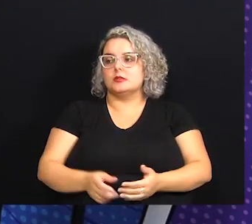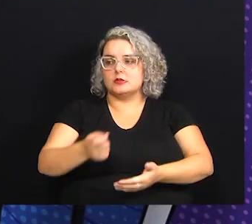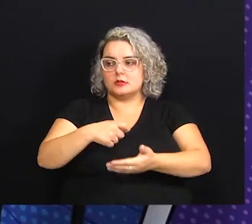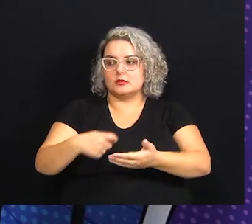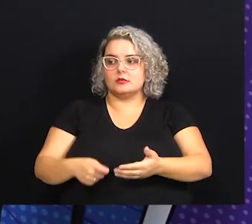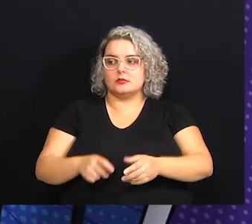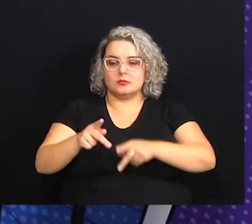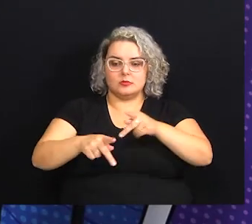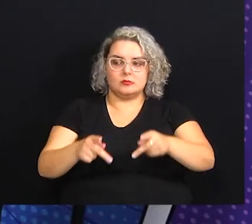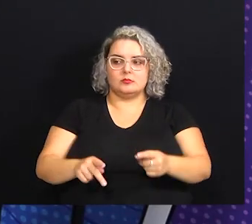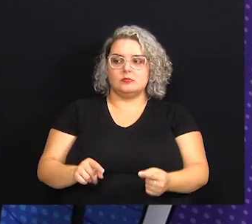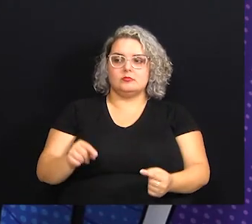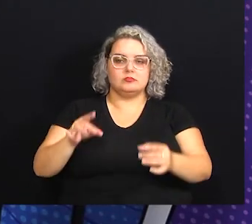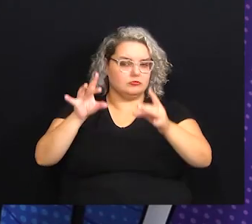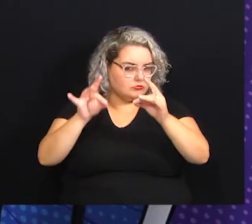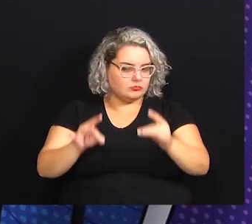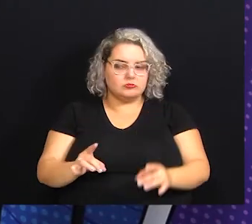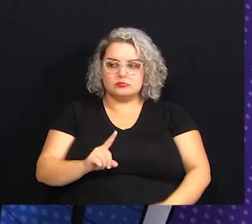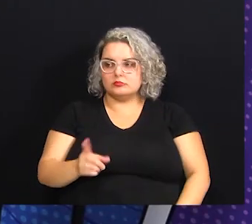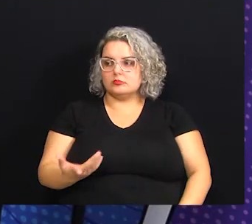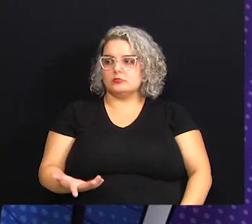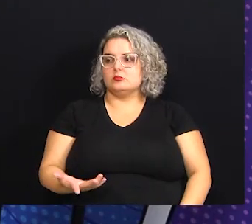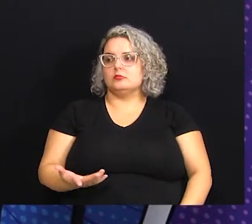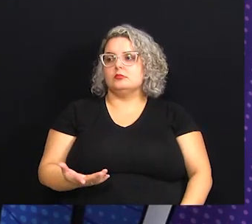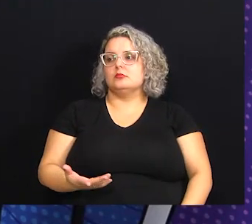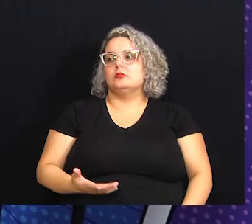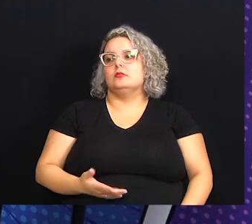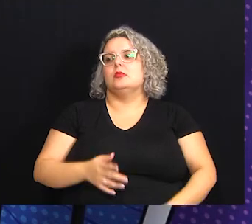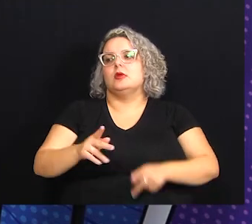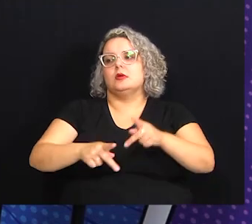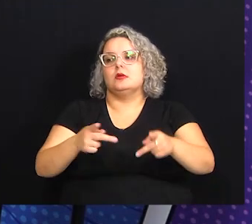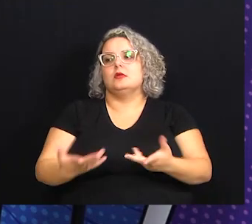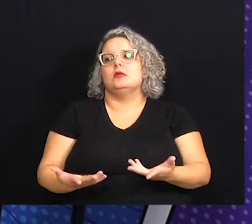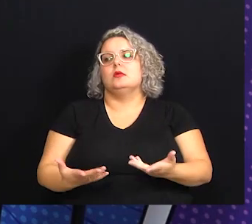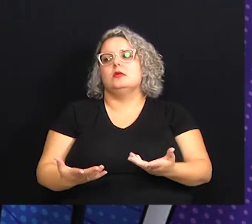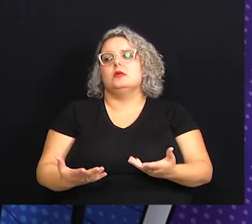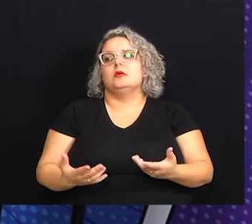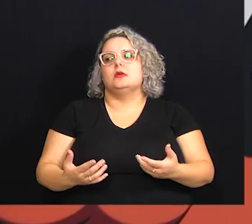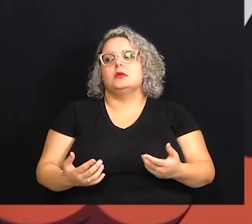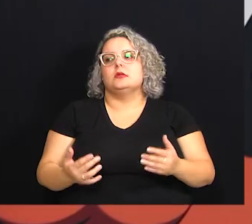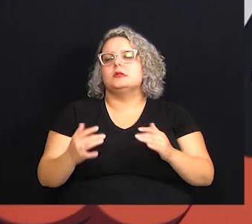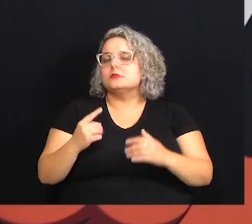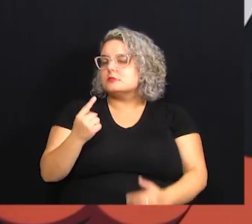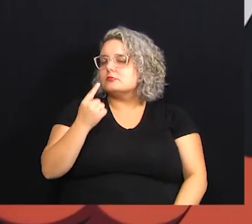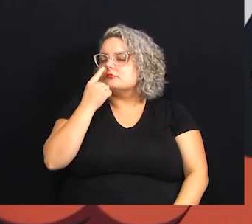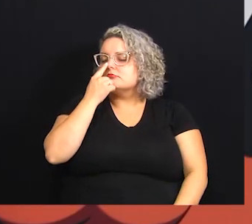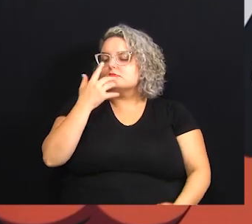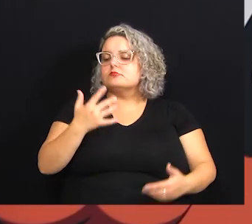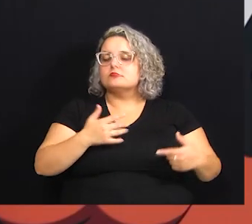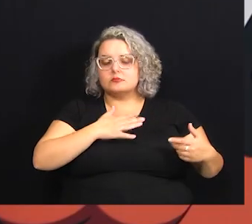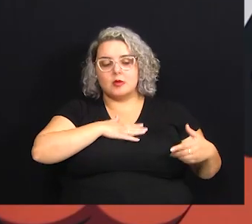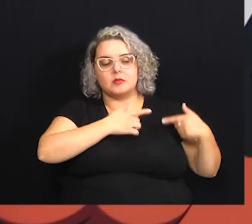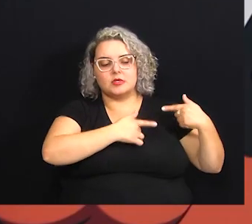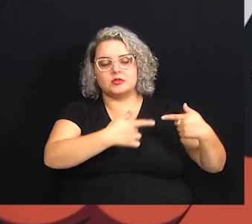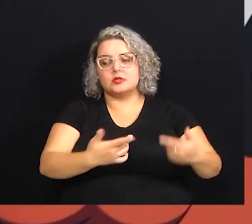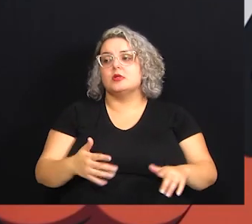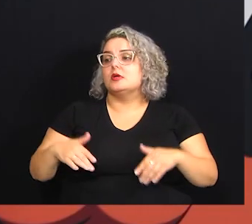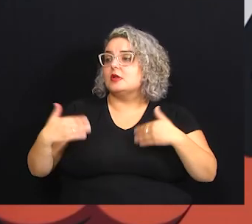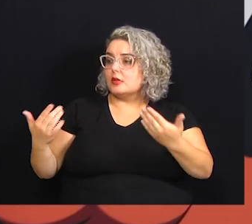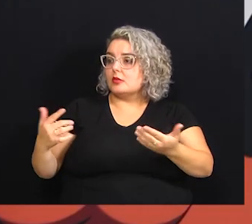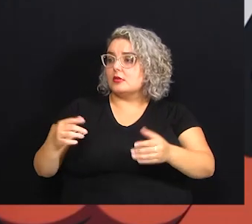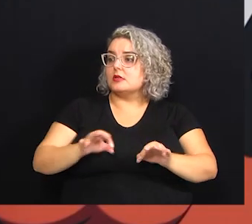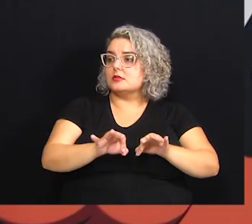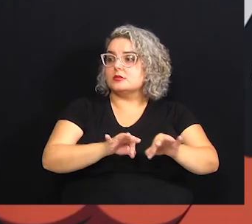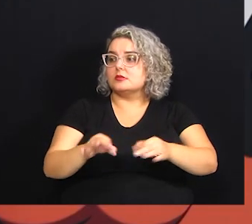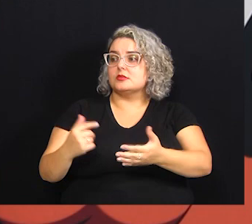isso para um público definido, não, mas o público se delimitou muito facilmente como sendo toda a minha geração. E aí, quais são os seus planos, né,